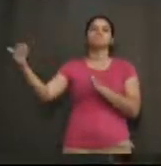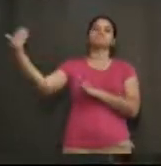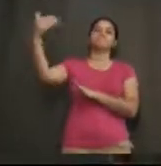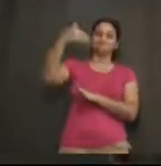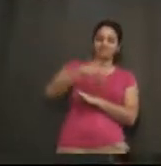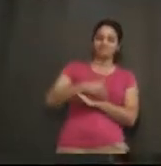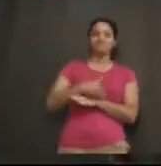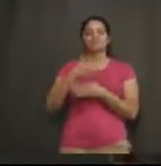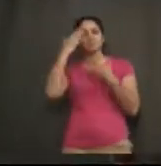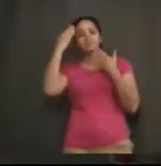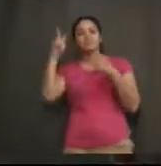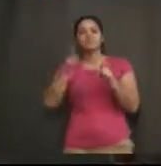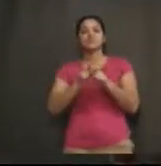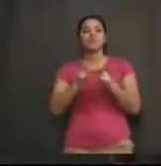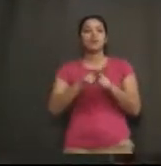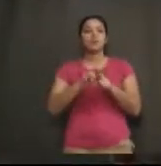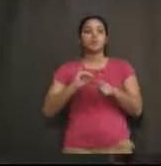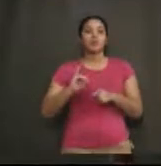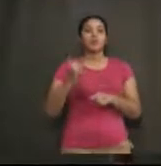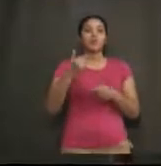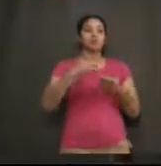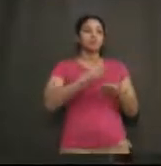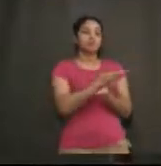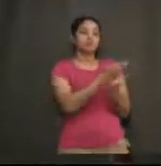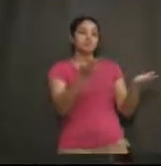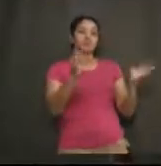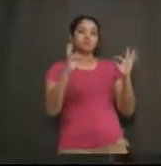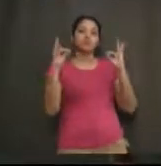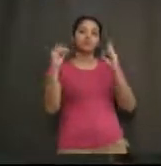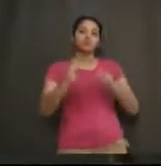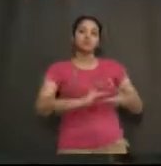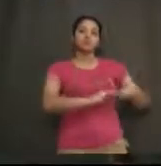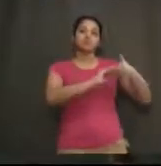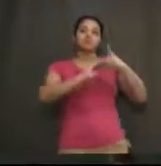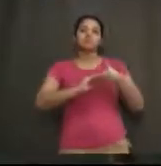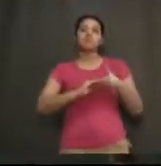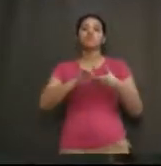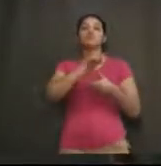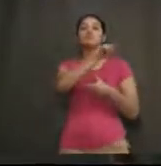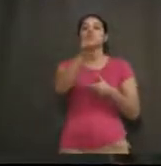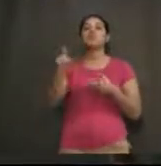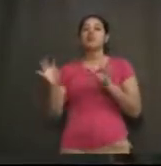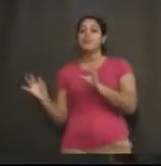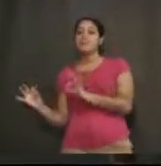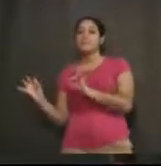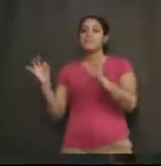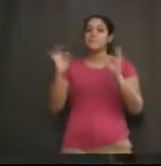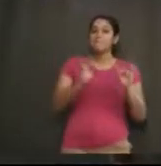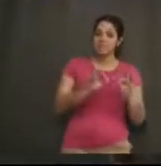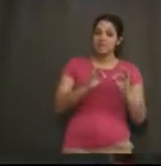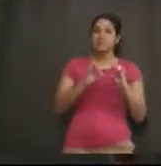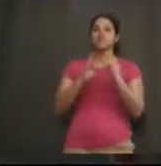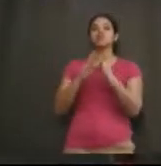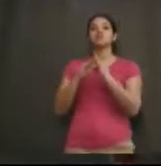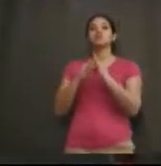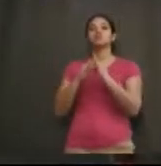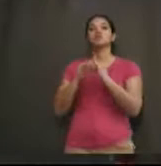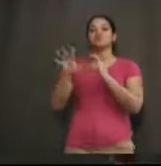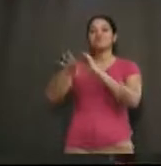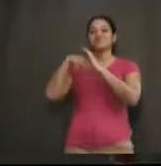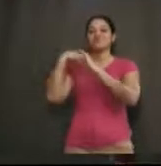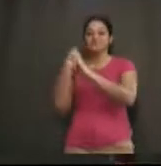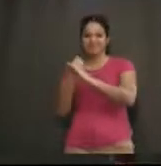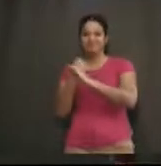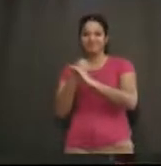meus cumprimentos aos participantes que estão assistindo de forma remota pelo canal do YouTube do evento. É